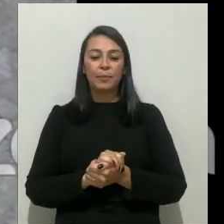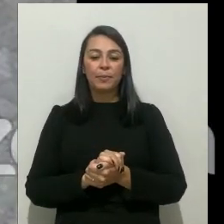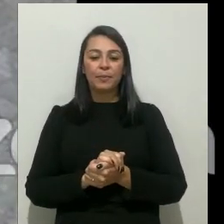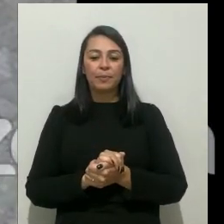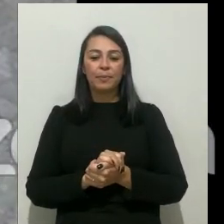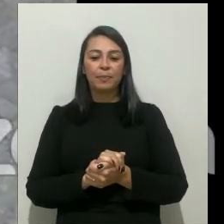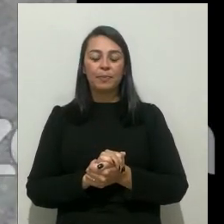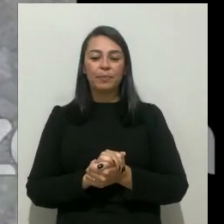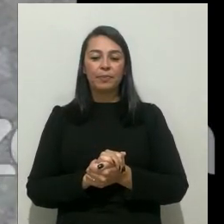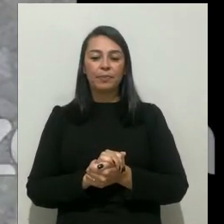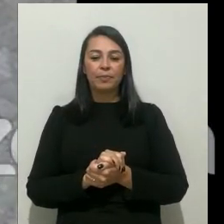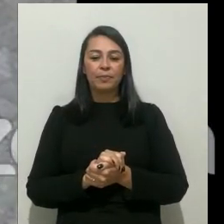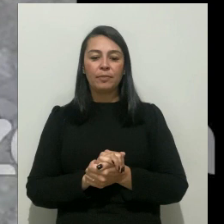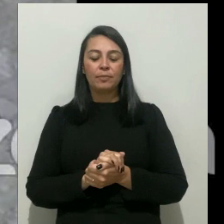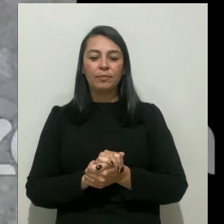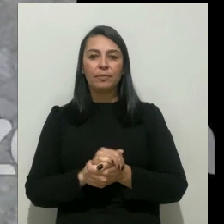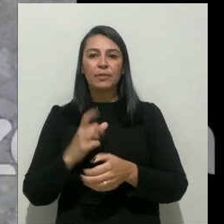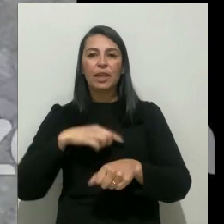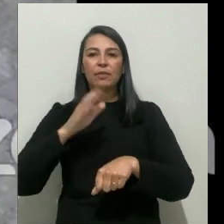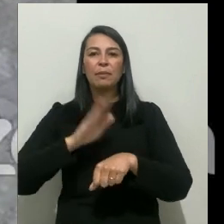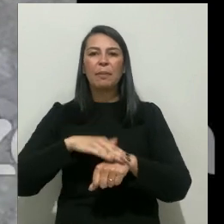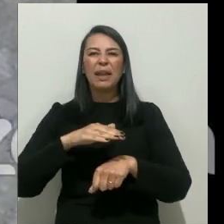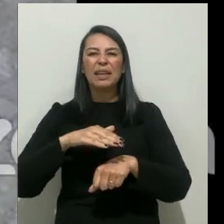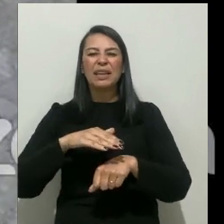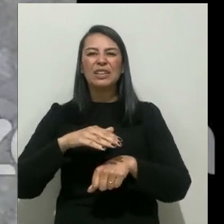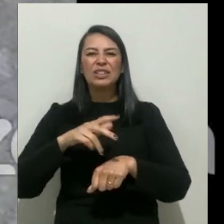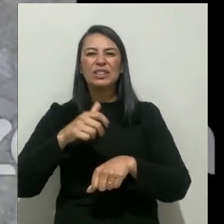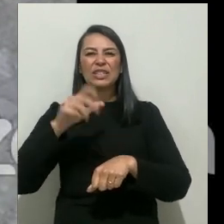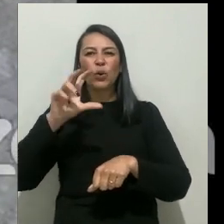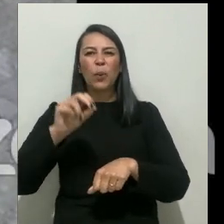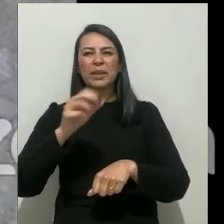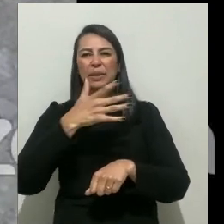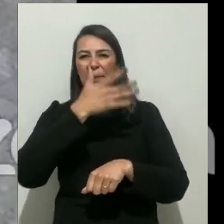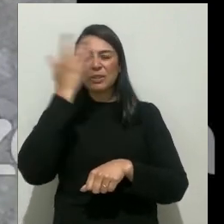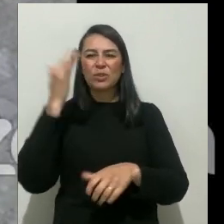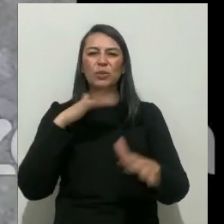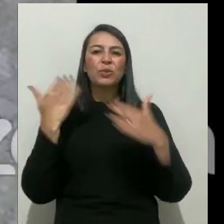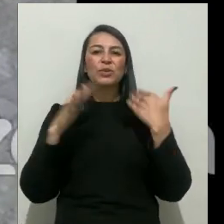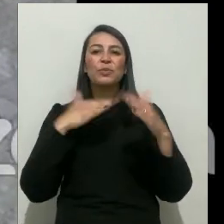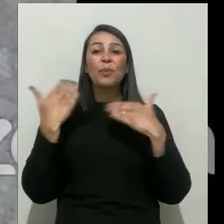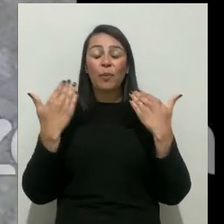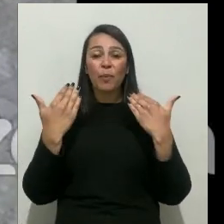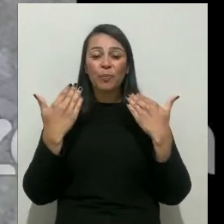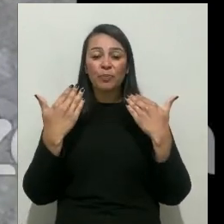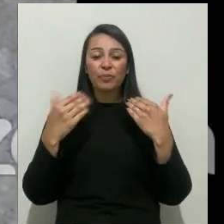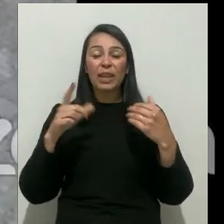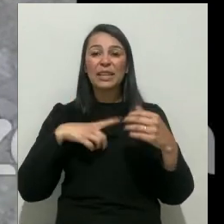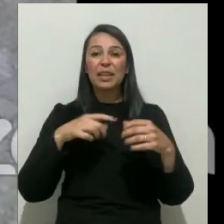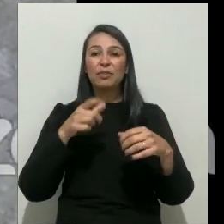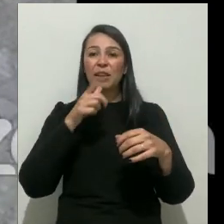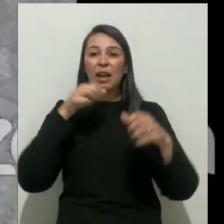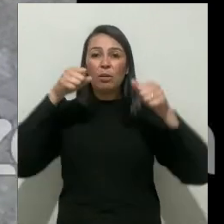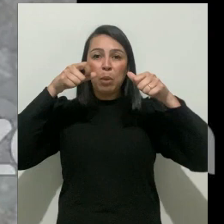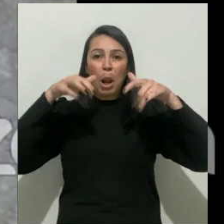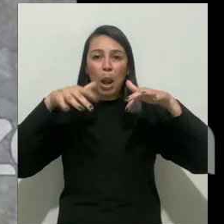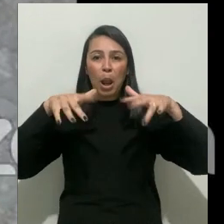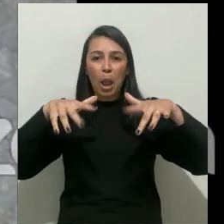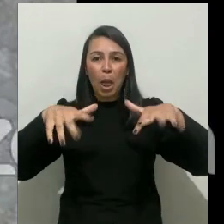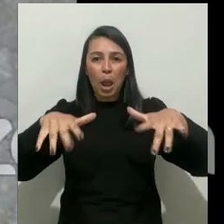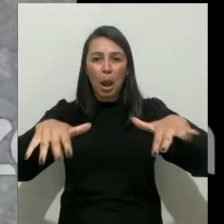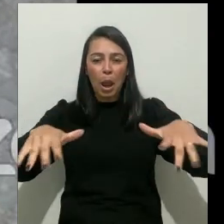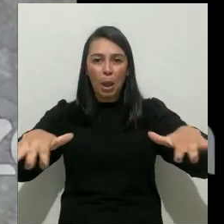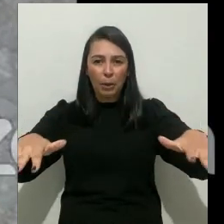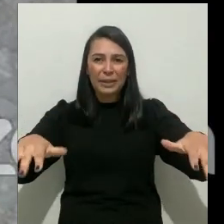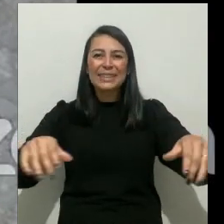mais de 50 pessoas falecidas. E nessa situação, haviam várias barreiras no Parque